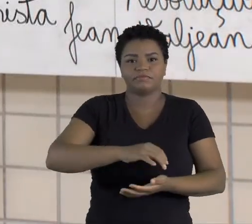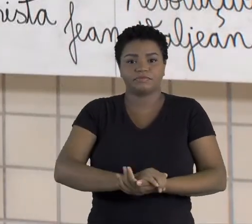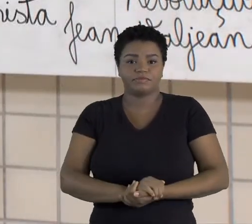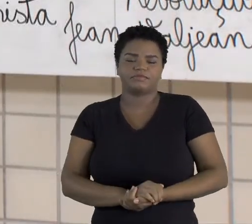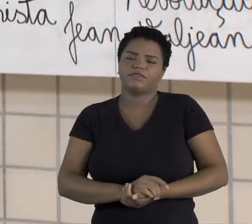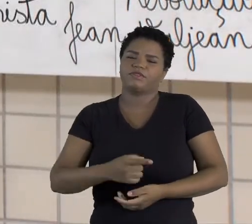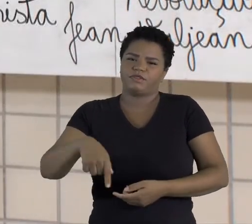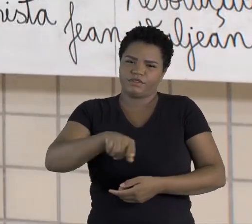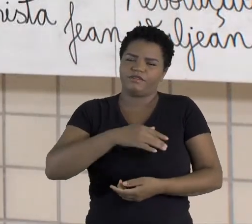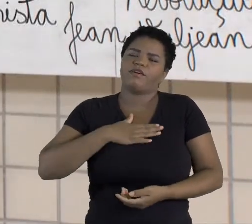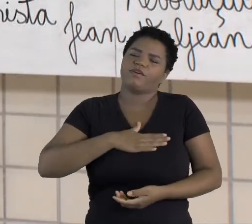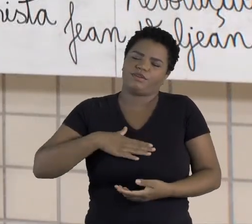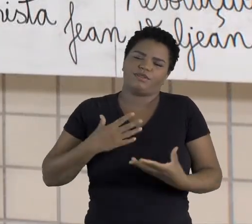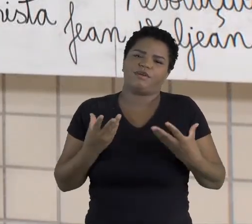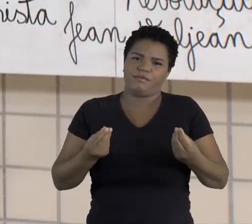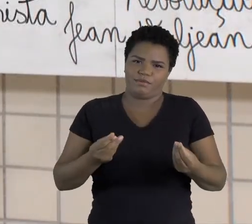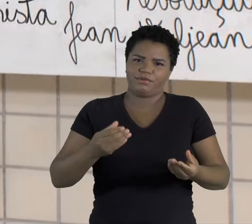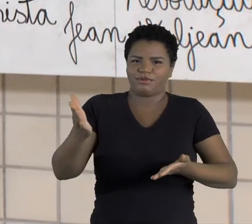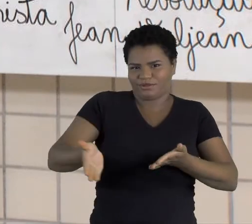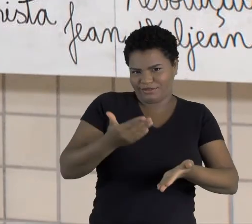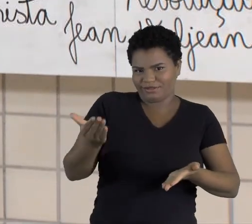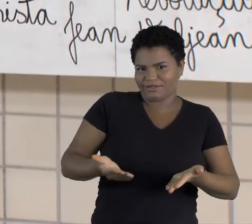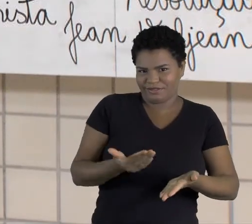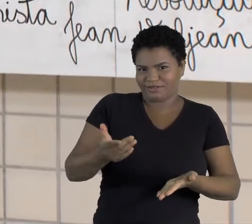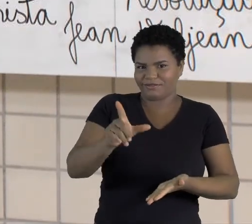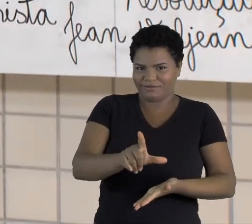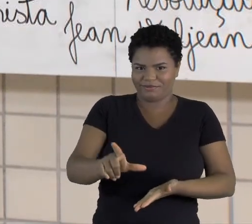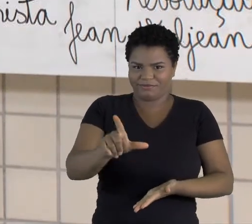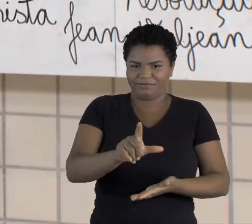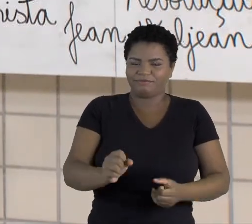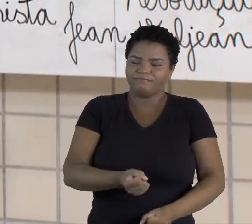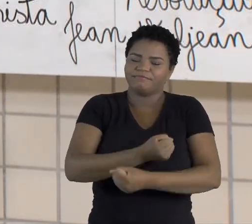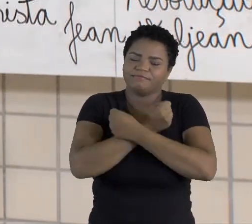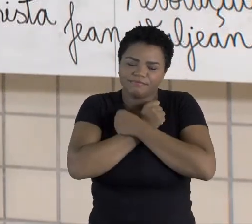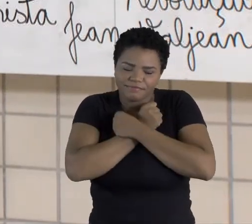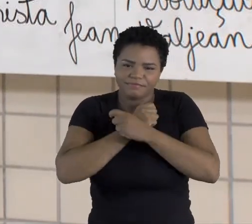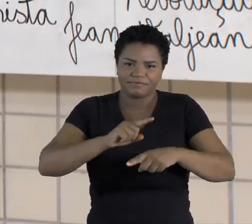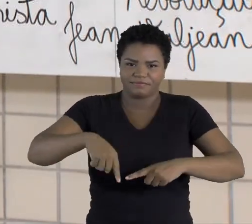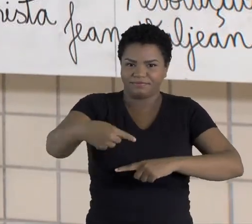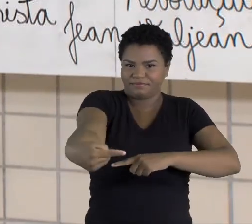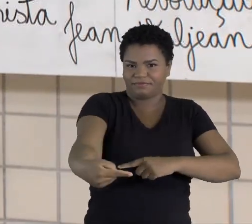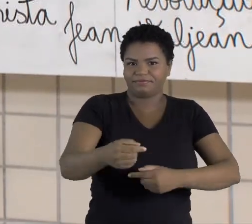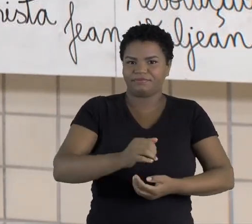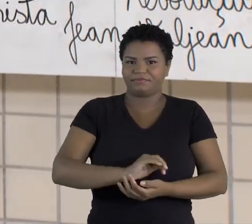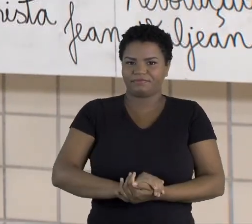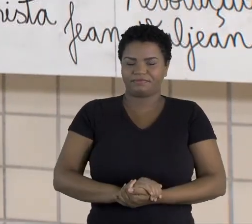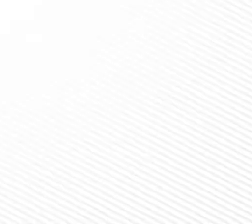gostar muito dessa obra literária. Um forte abraço e até a próxima!